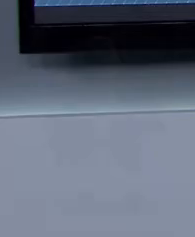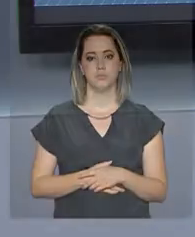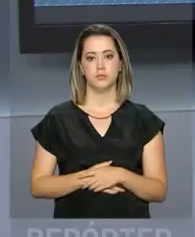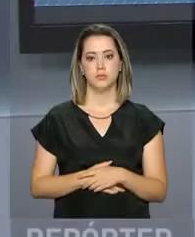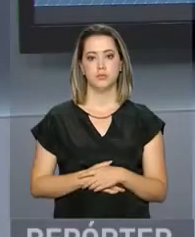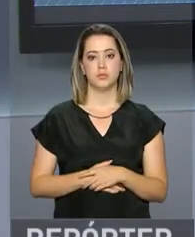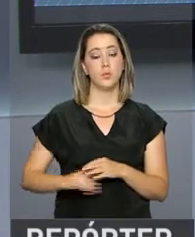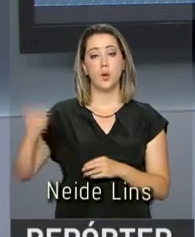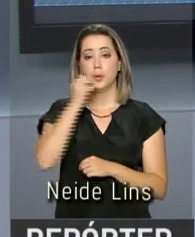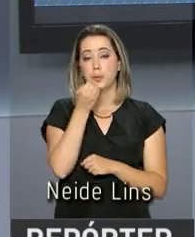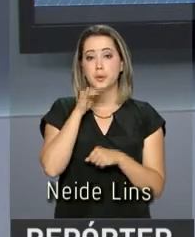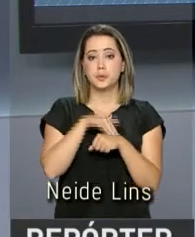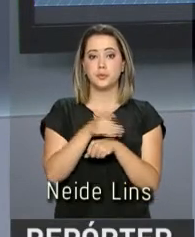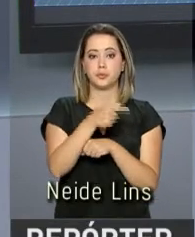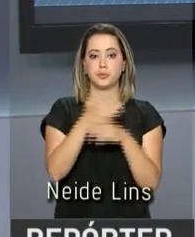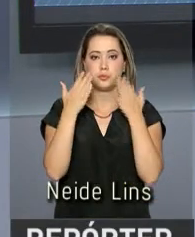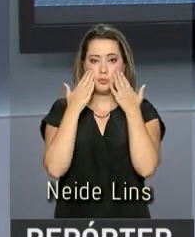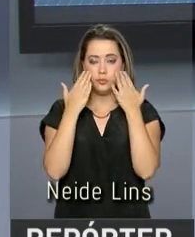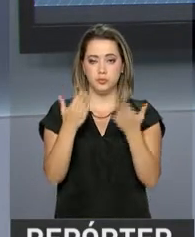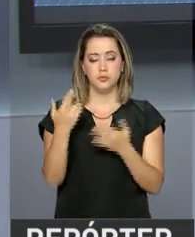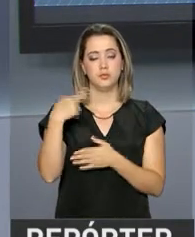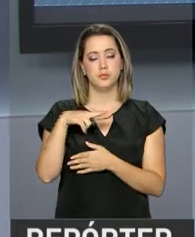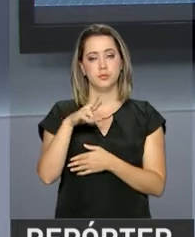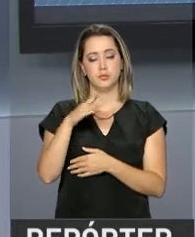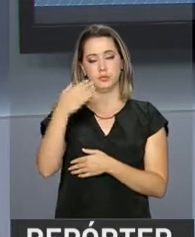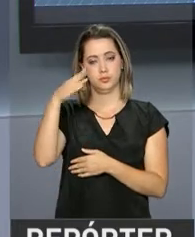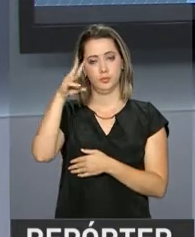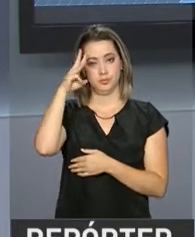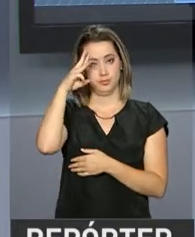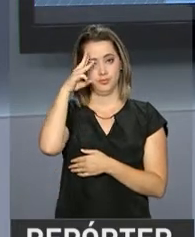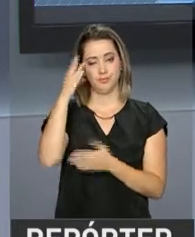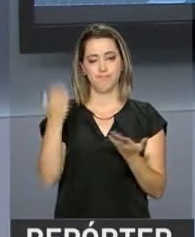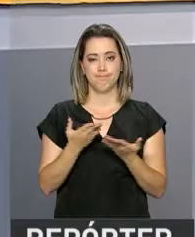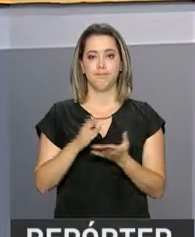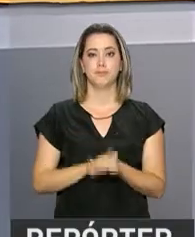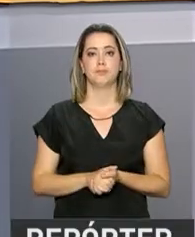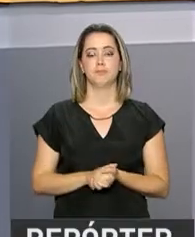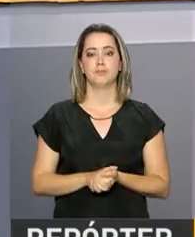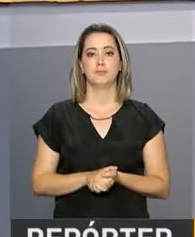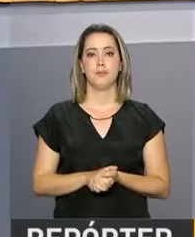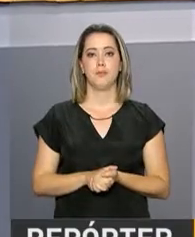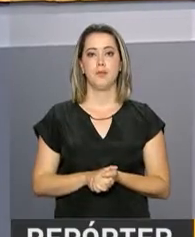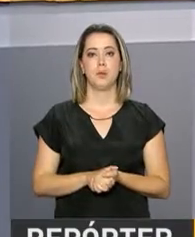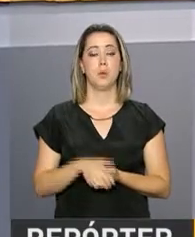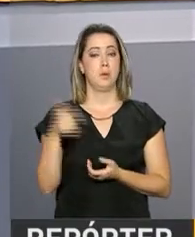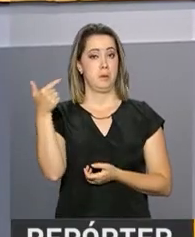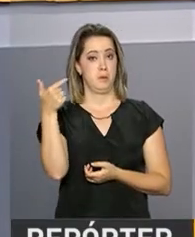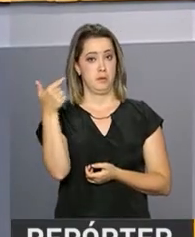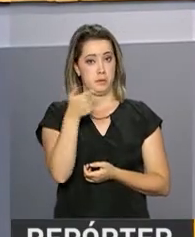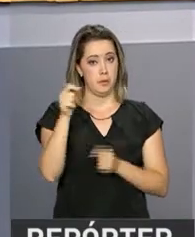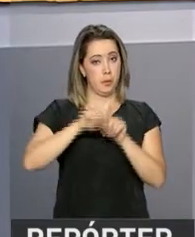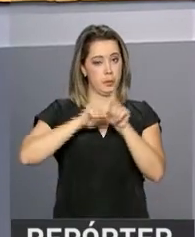olá boa noite no ar a última edição desta terça-feira do repórter nbr pelo segundo mês seguido